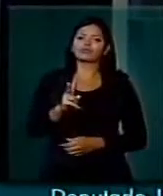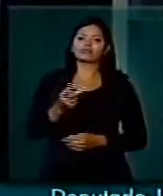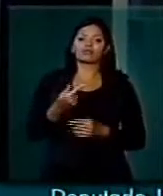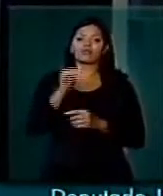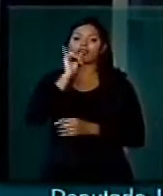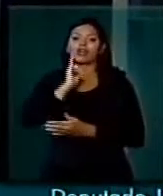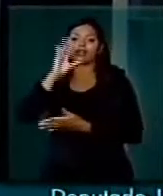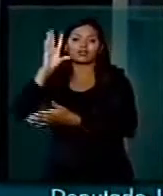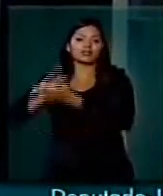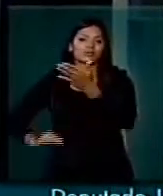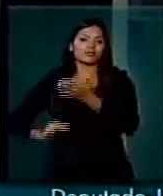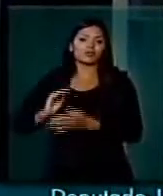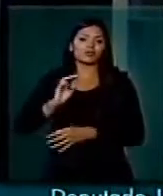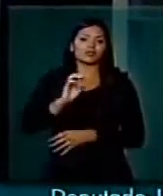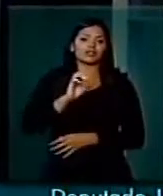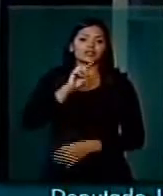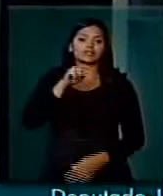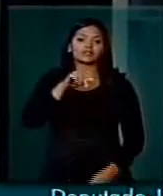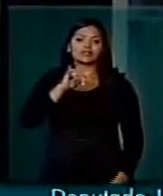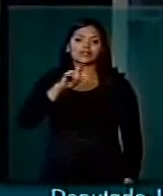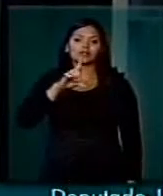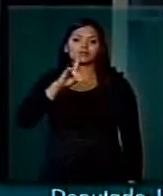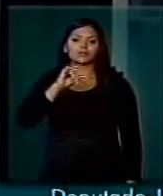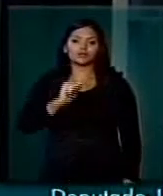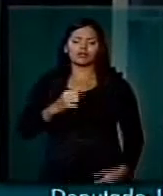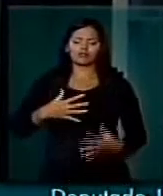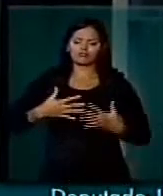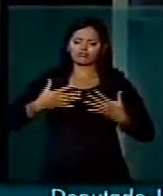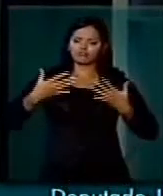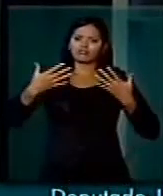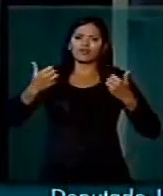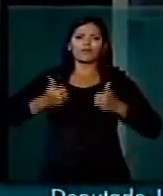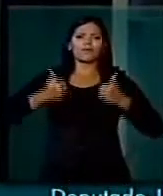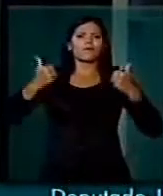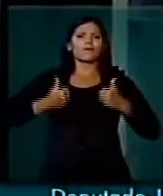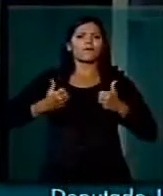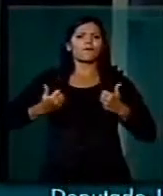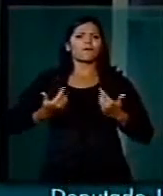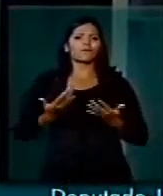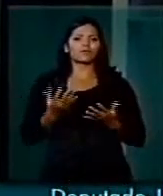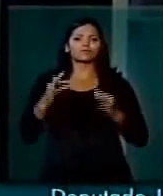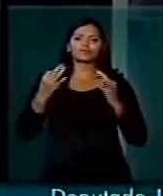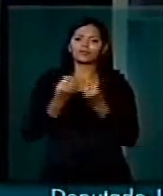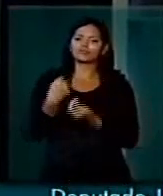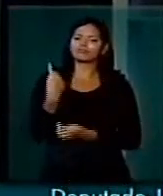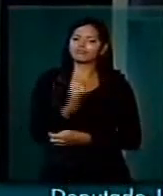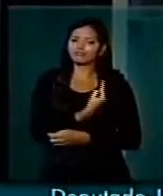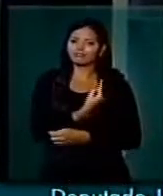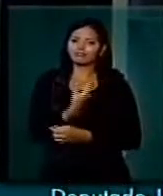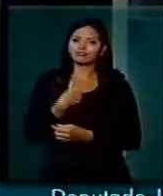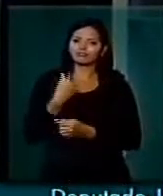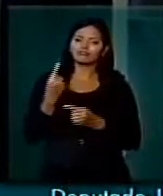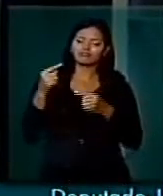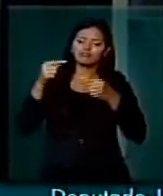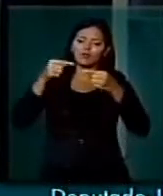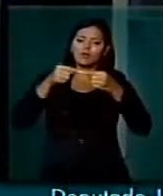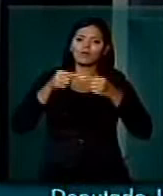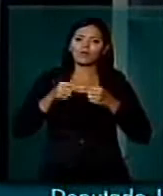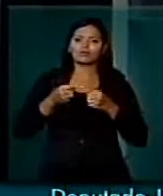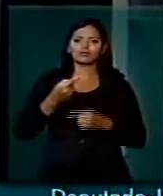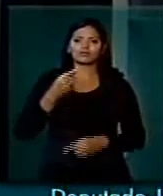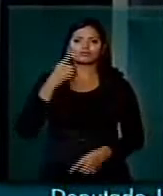Arnes deixa para todos nós, orgulho de todos nós. Queria me associar ao colega que me antecedeu quando